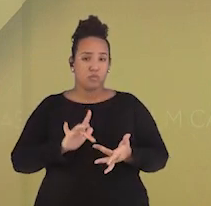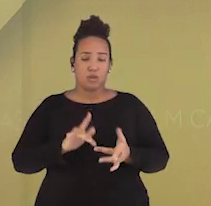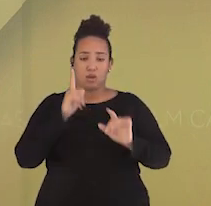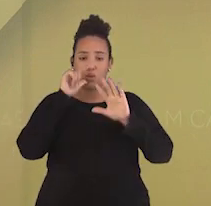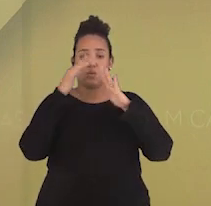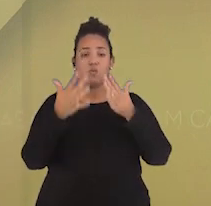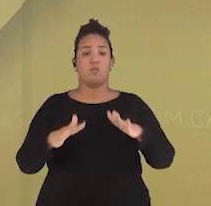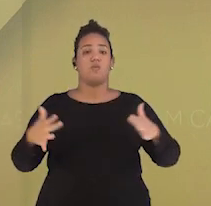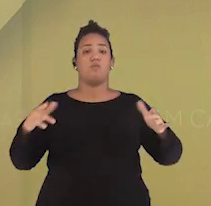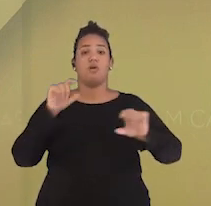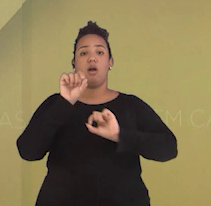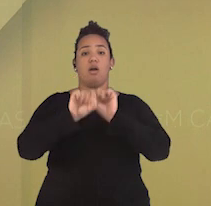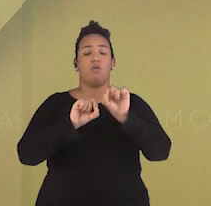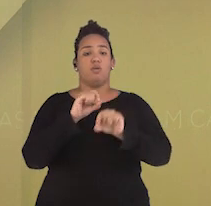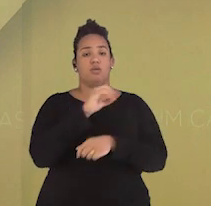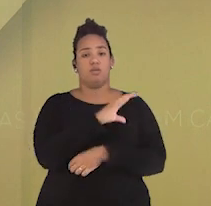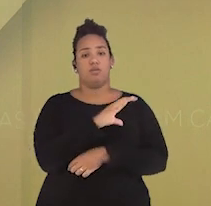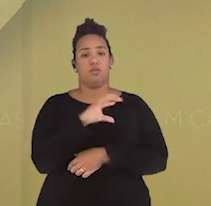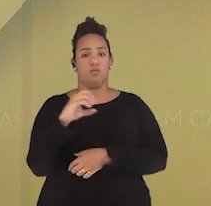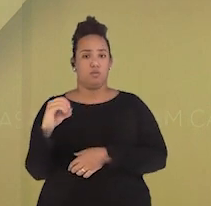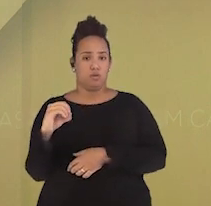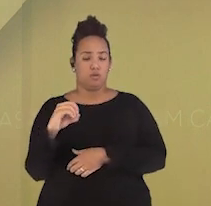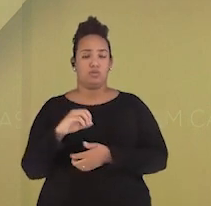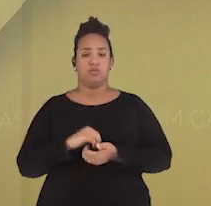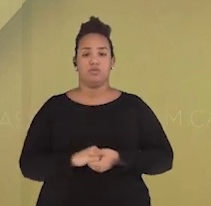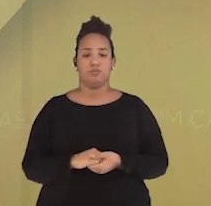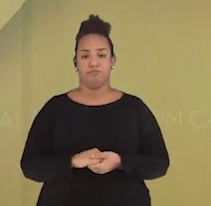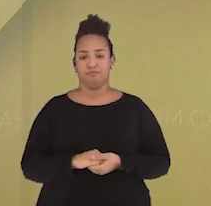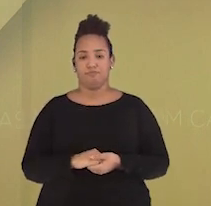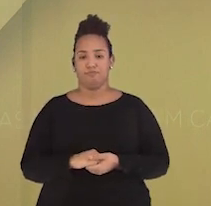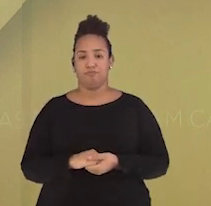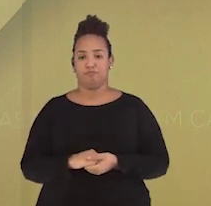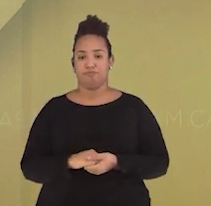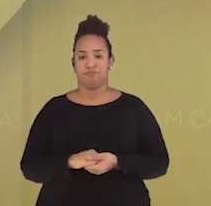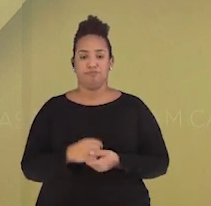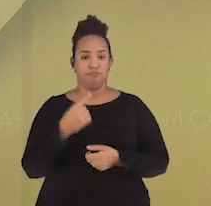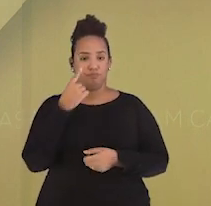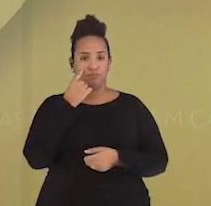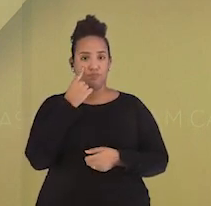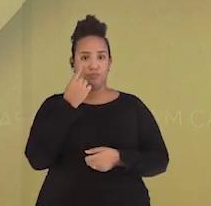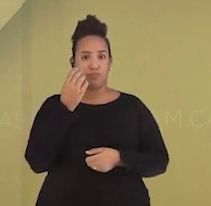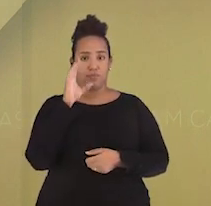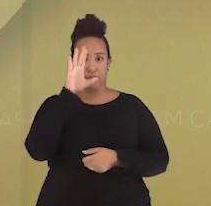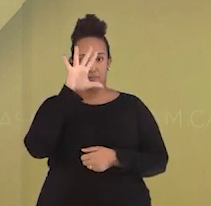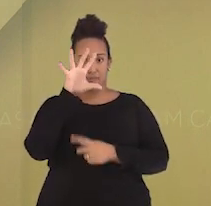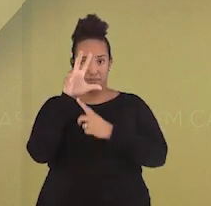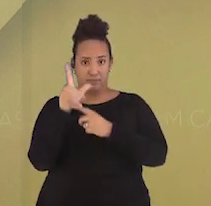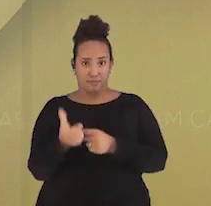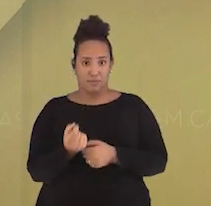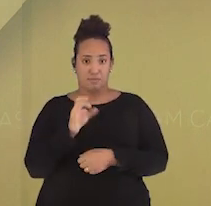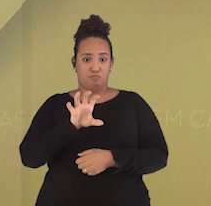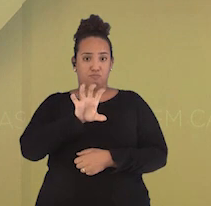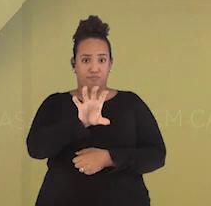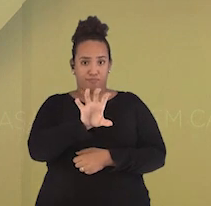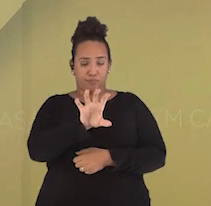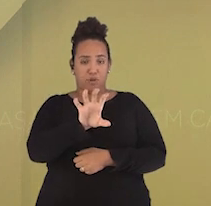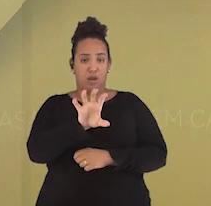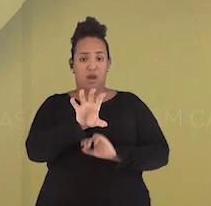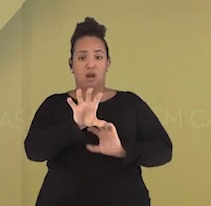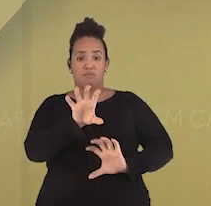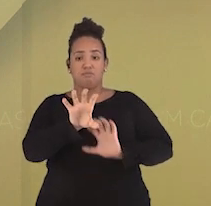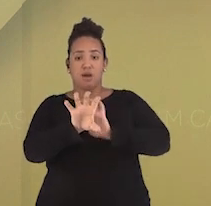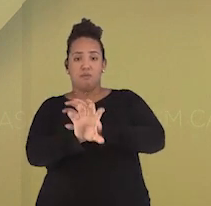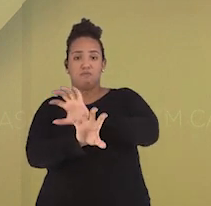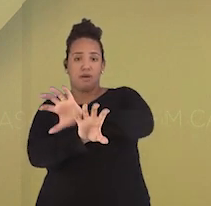região centro-oeste. Aqui está bem no centro aqui no mapa. As outras estão mais próximas